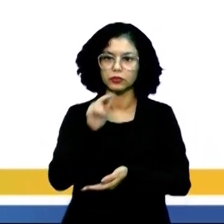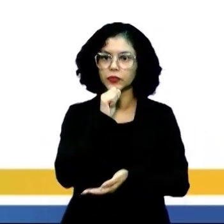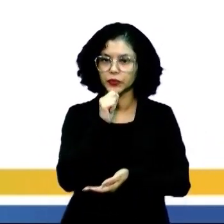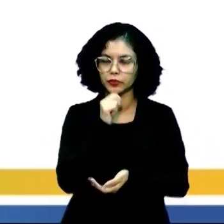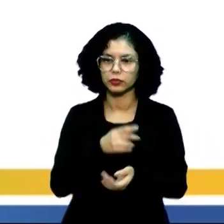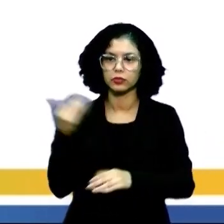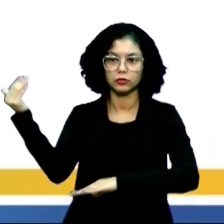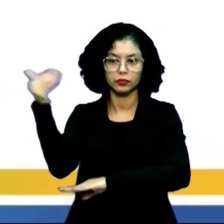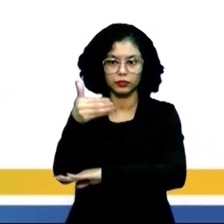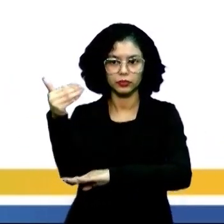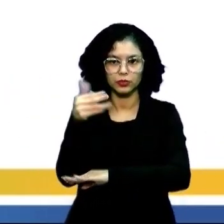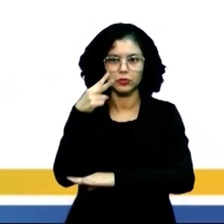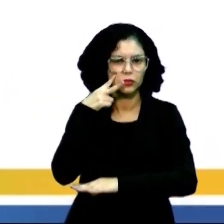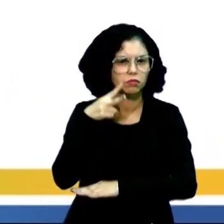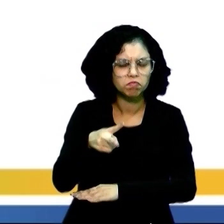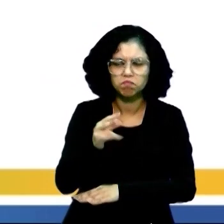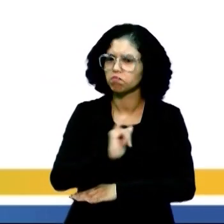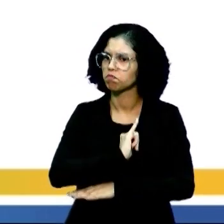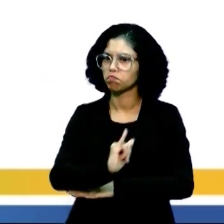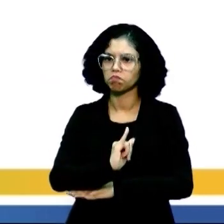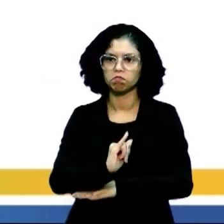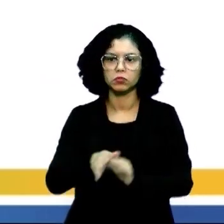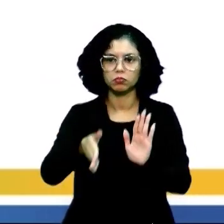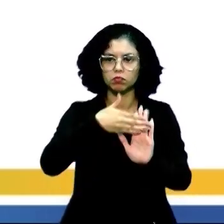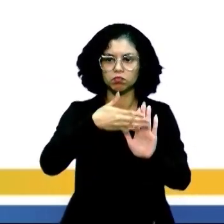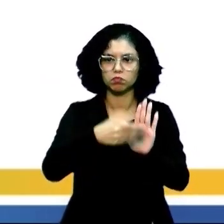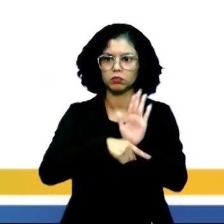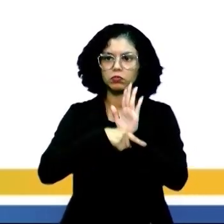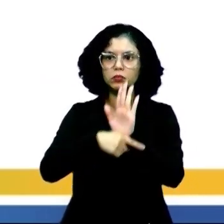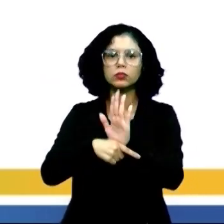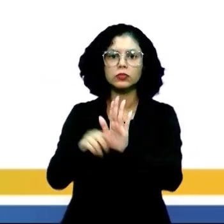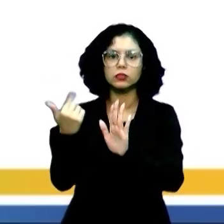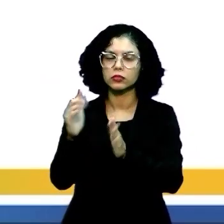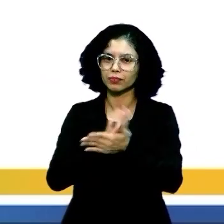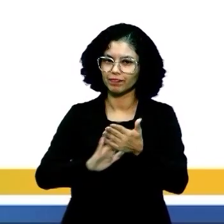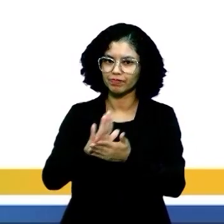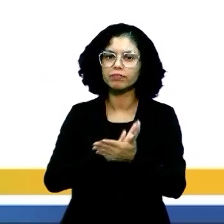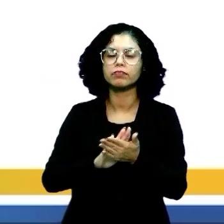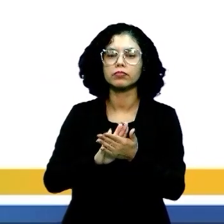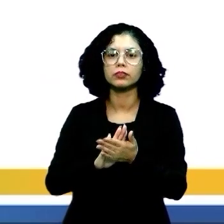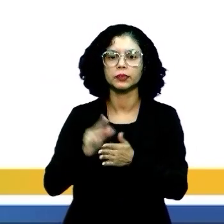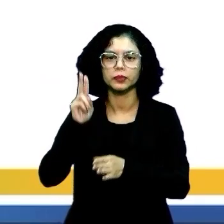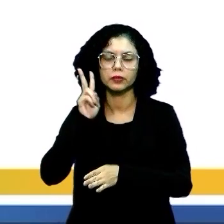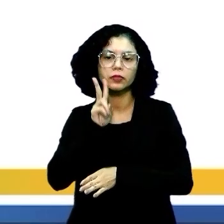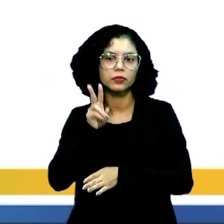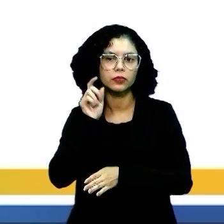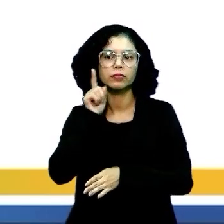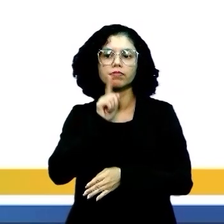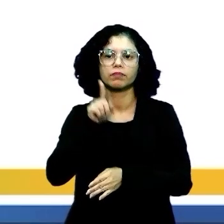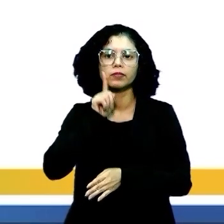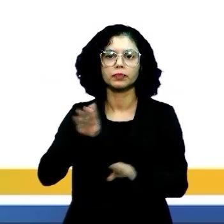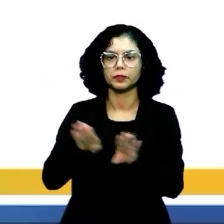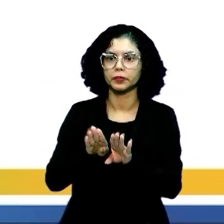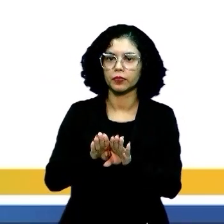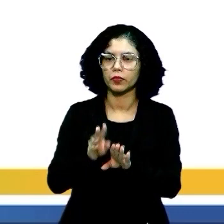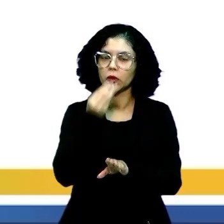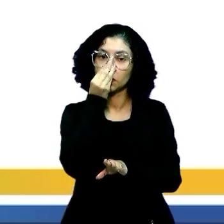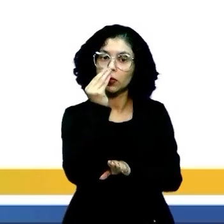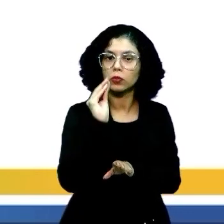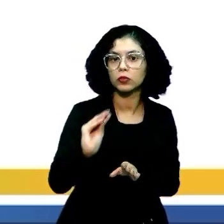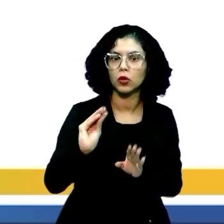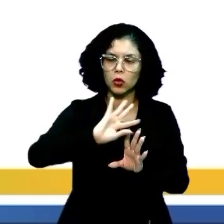Iraque não conseguiram obter provas concretas das acusações feitas pelos Estados Unidos. Todavia,